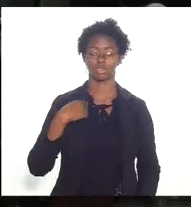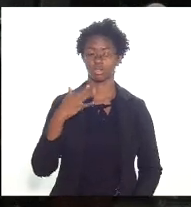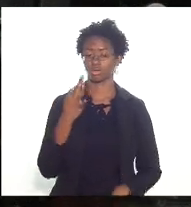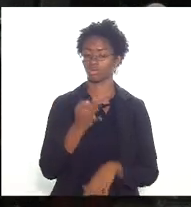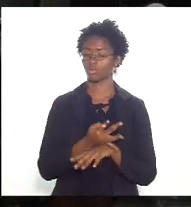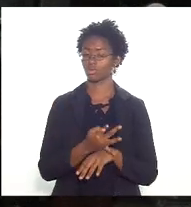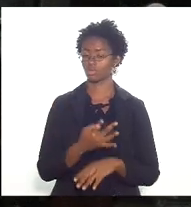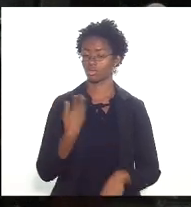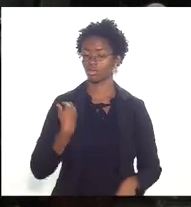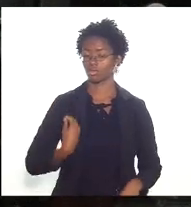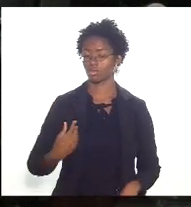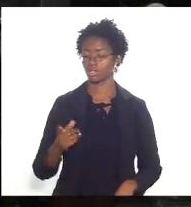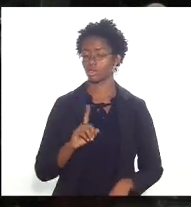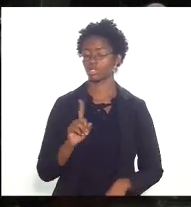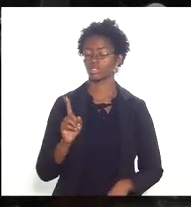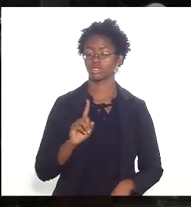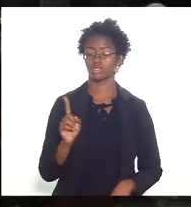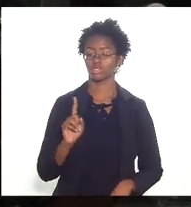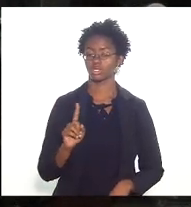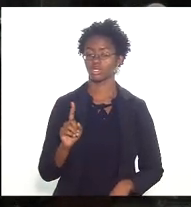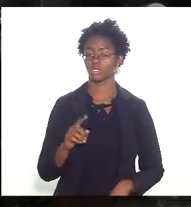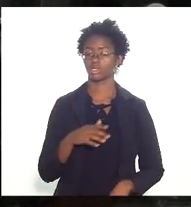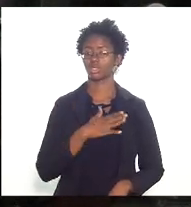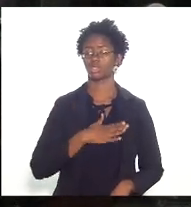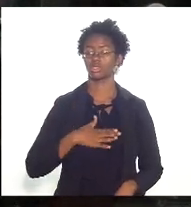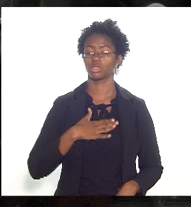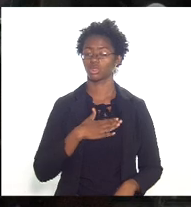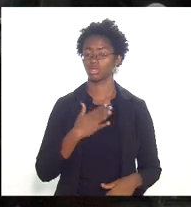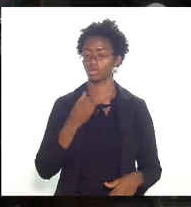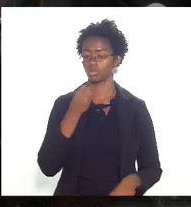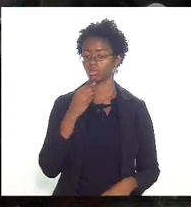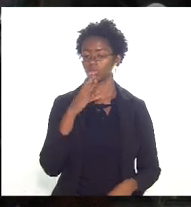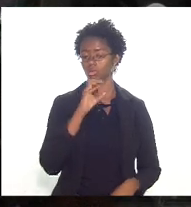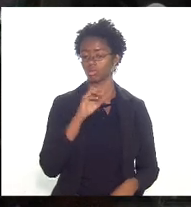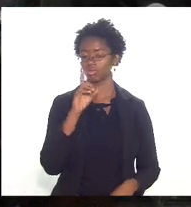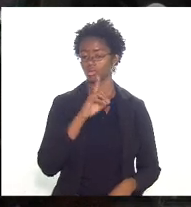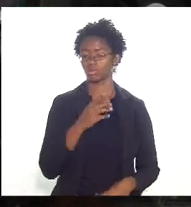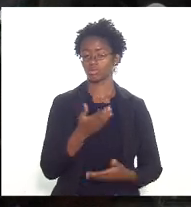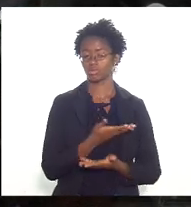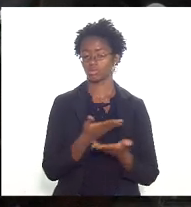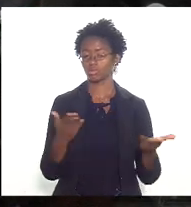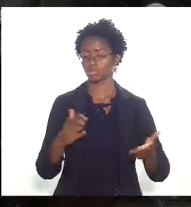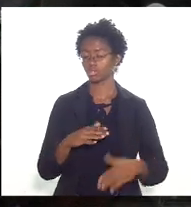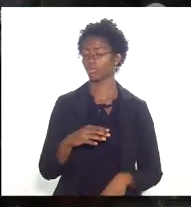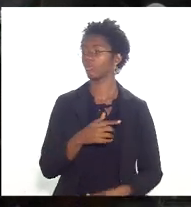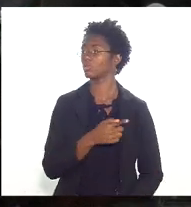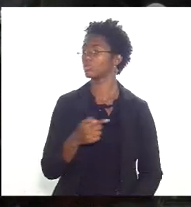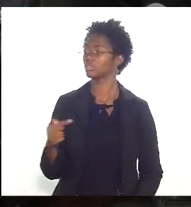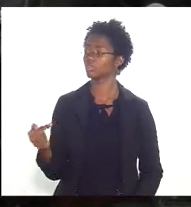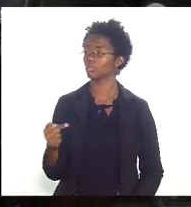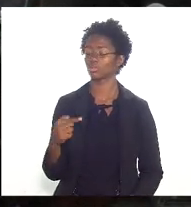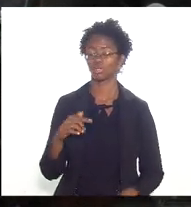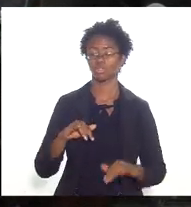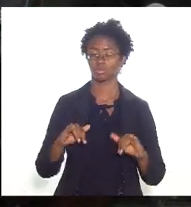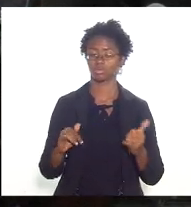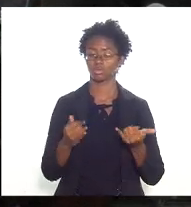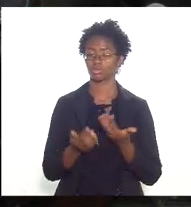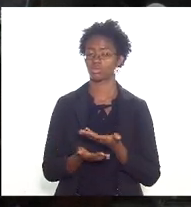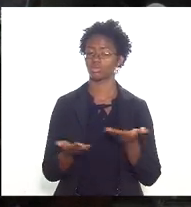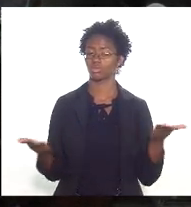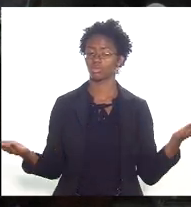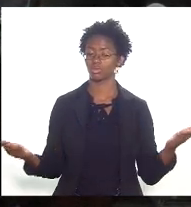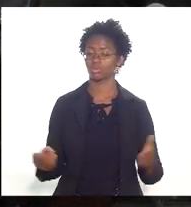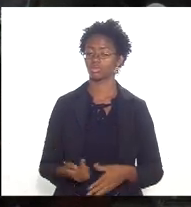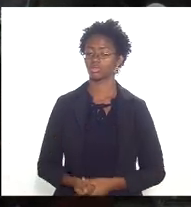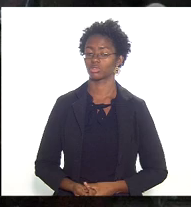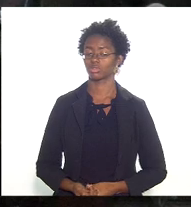presente Desejo a todos aí bom final de semana uma semana aproveitando Boa tarde Boa tarde